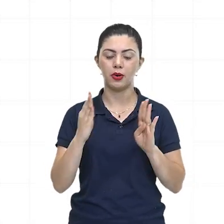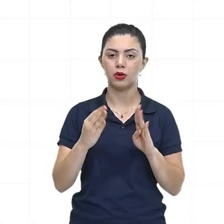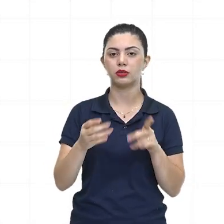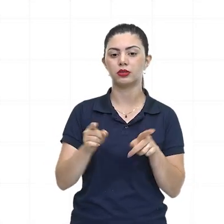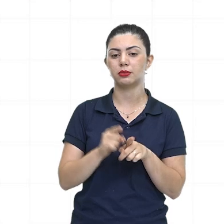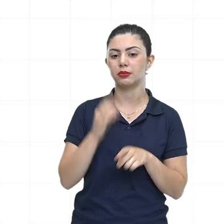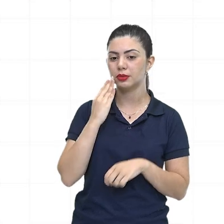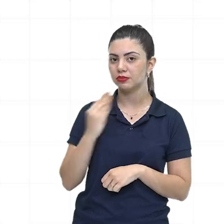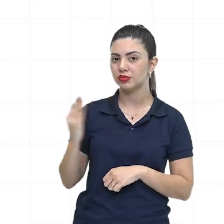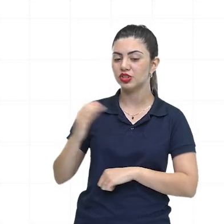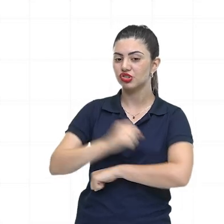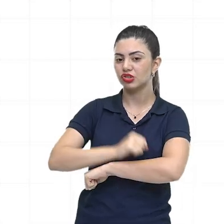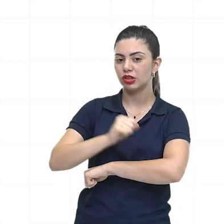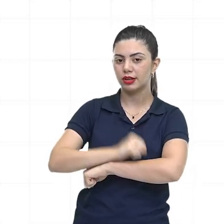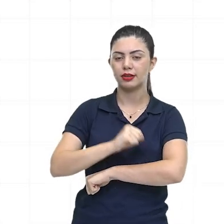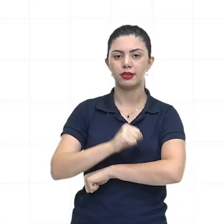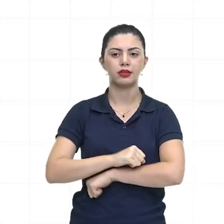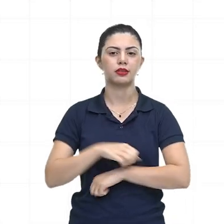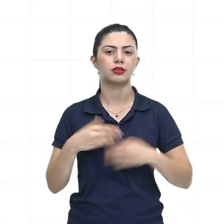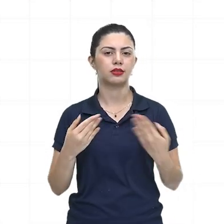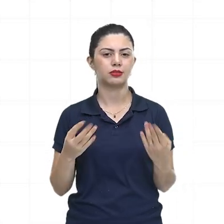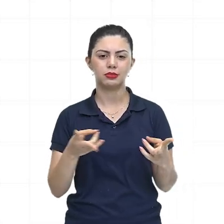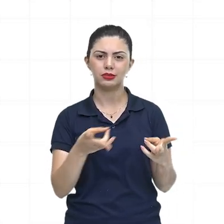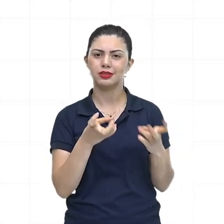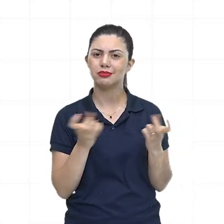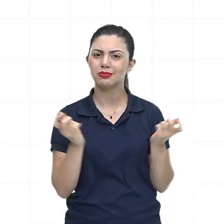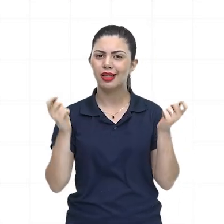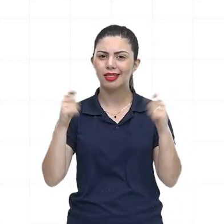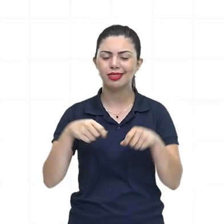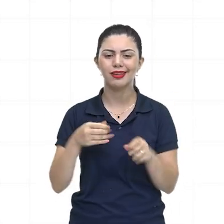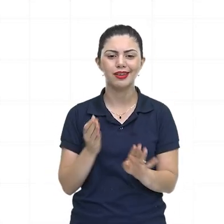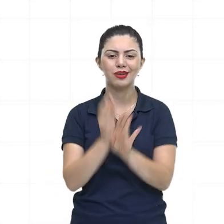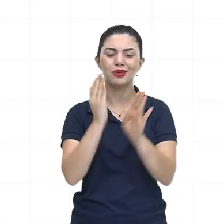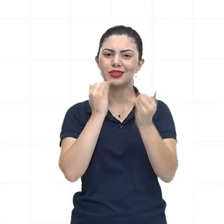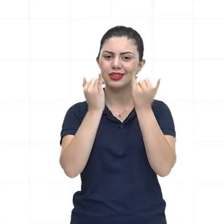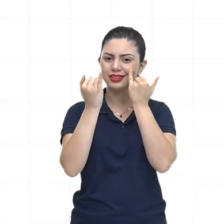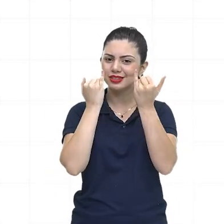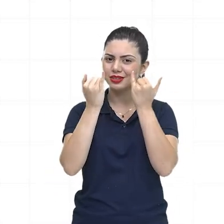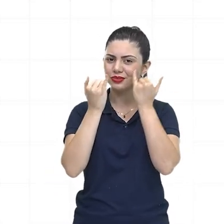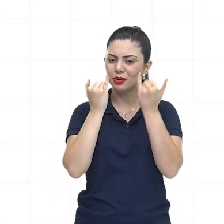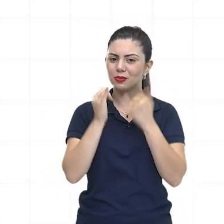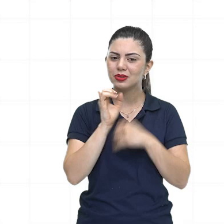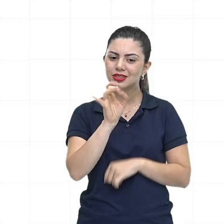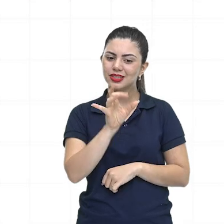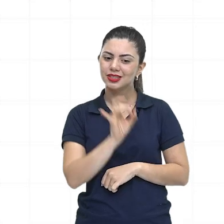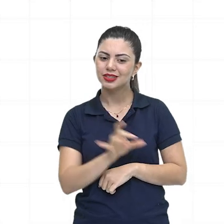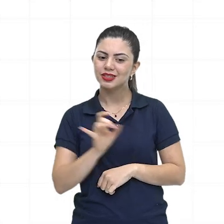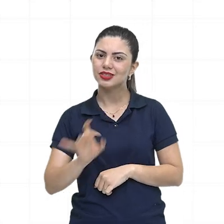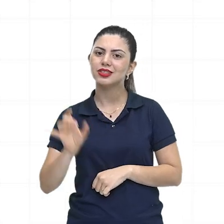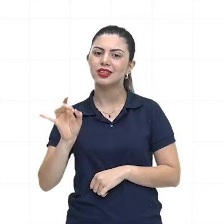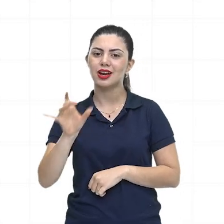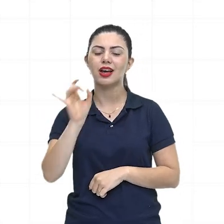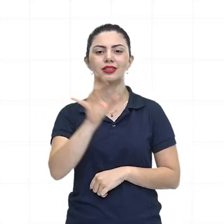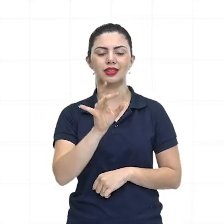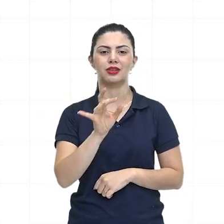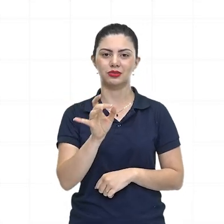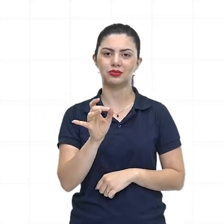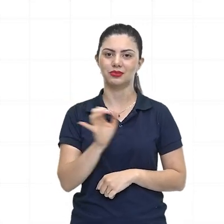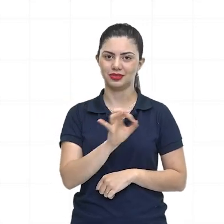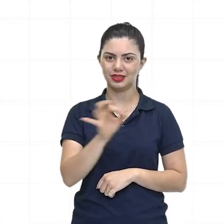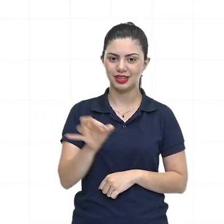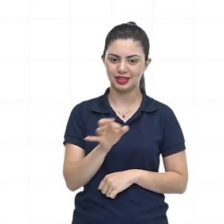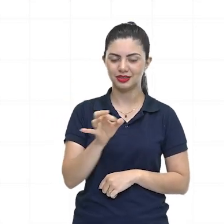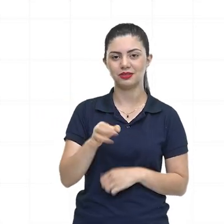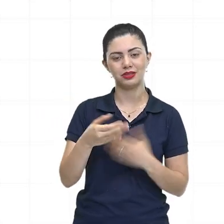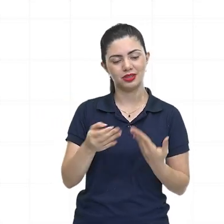uma janela. Então é possível que a gente, né, consiga determinar as dimensões de cada cômodo também